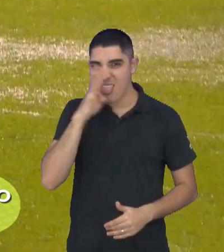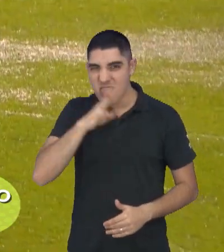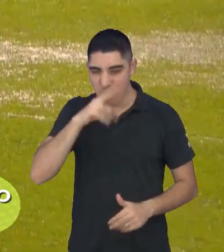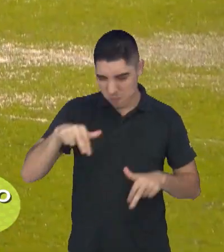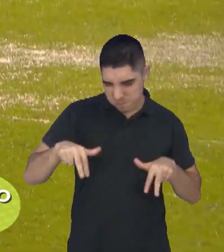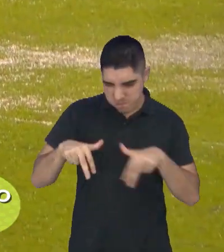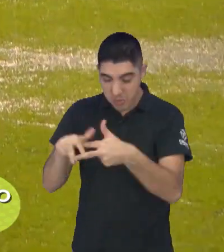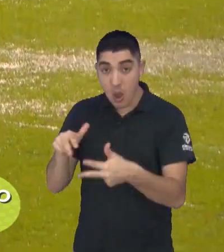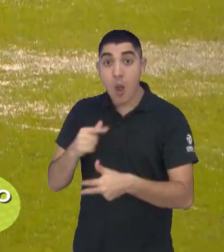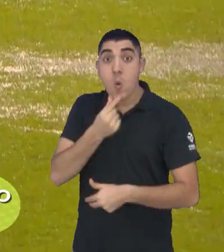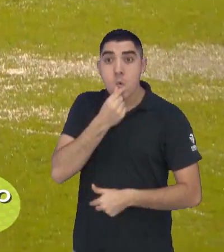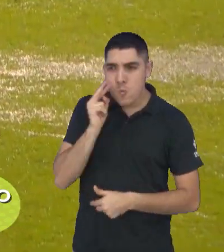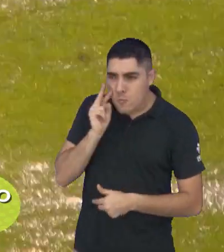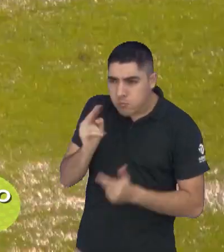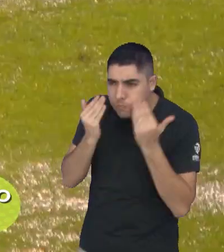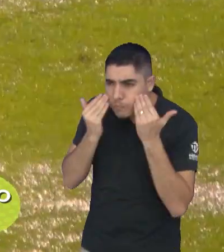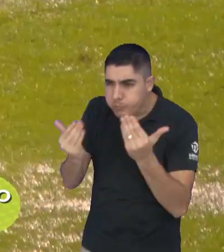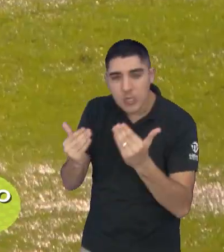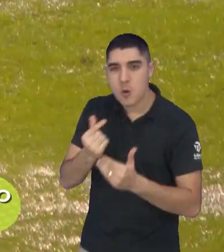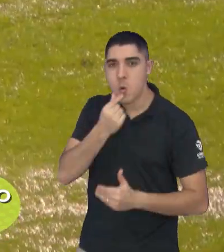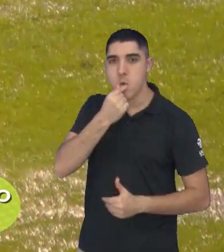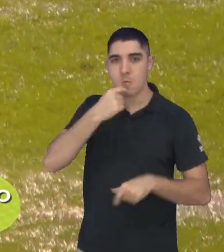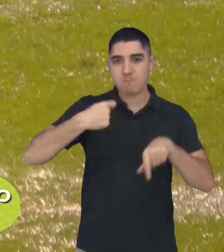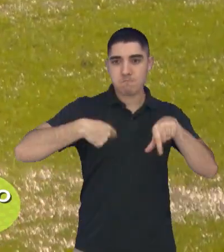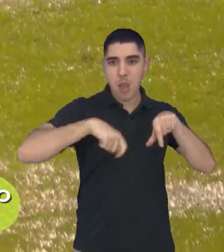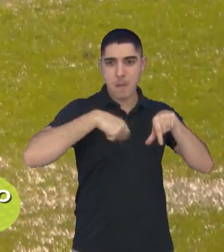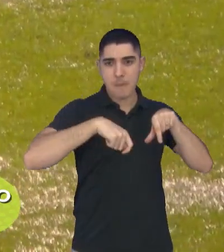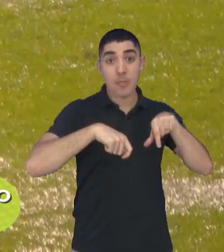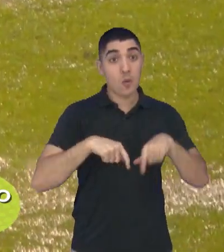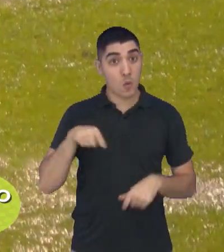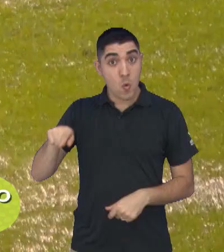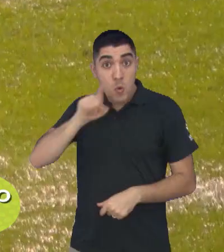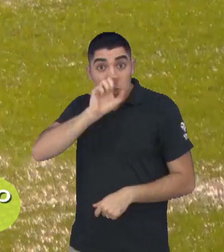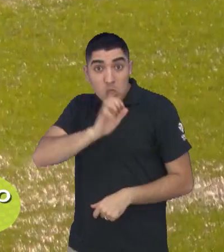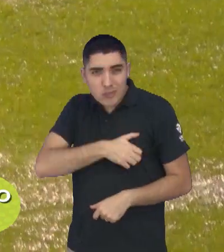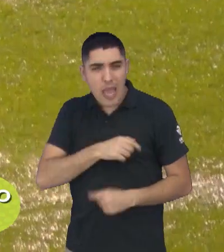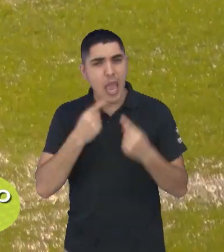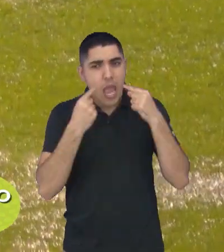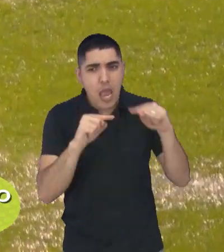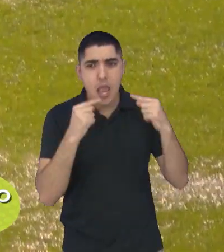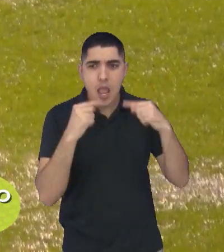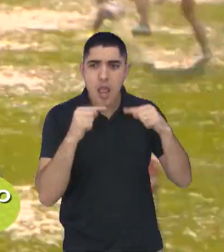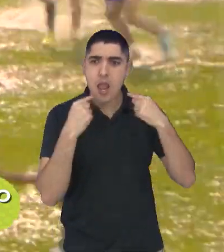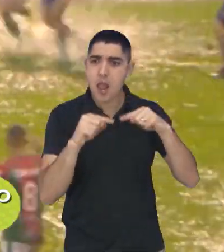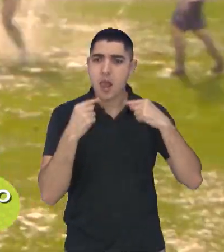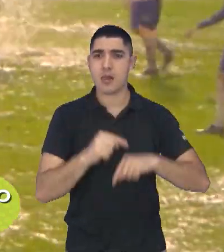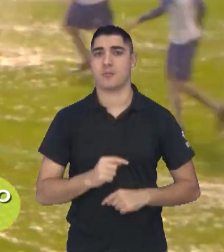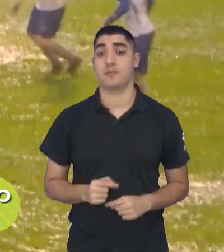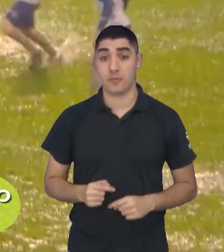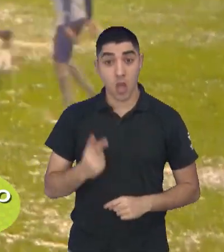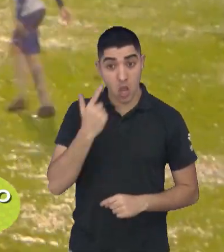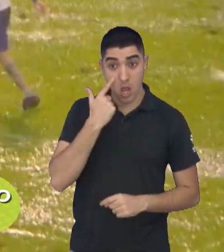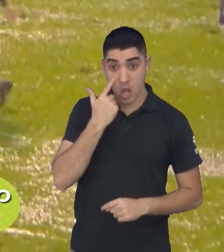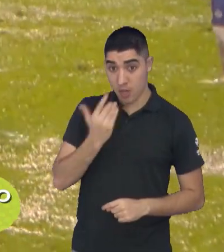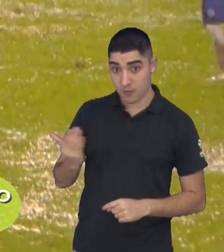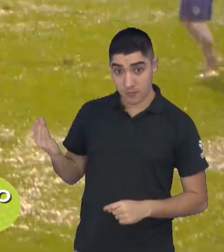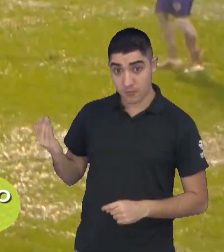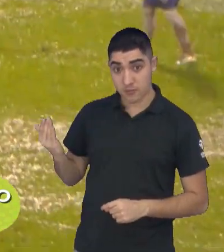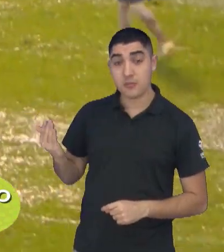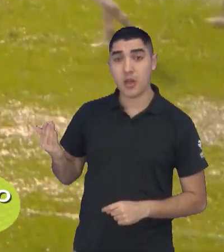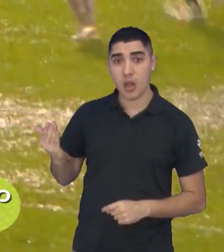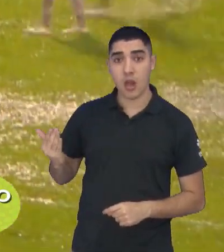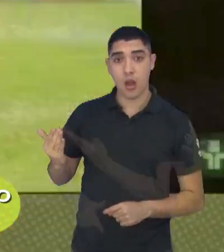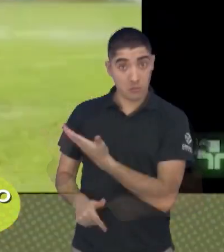o lance marcou pênalti. Muita reclamação dos jogadores do São José. Veja no replay, pela